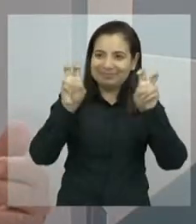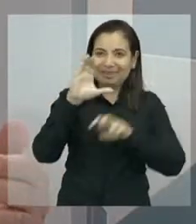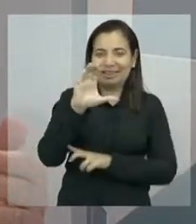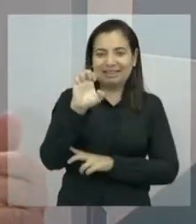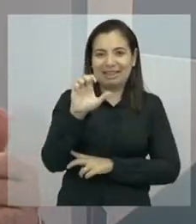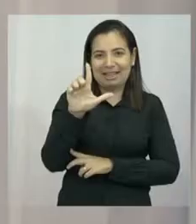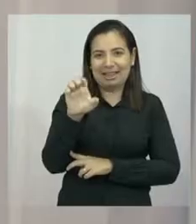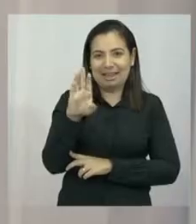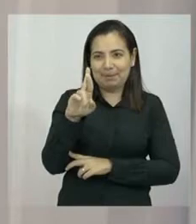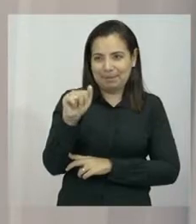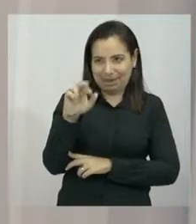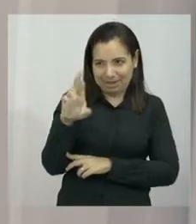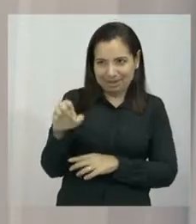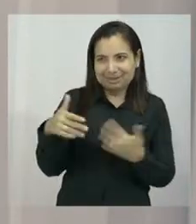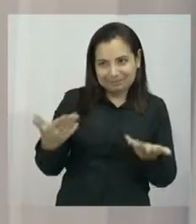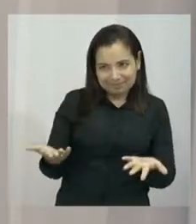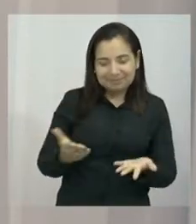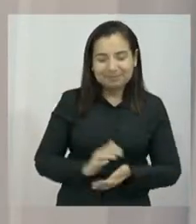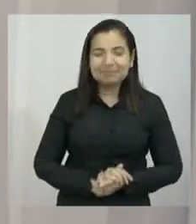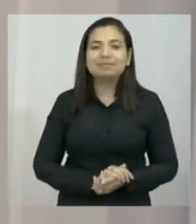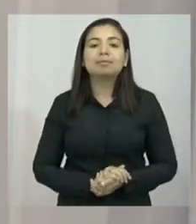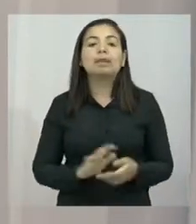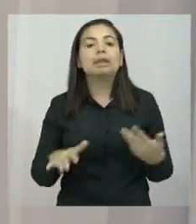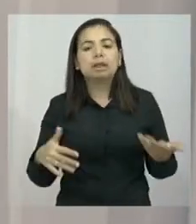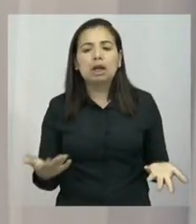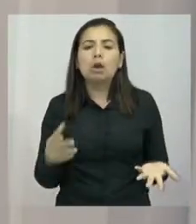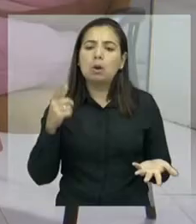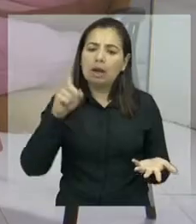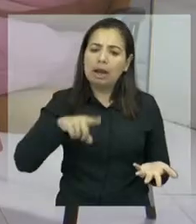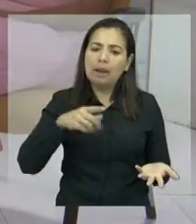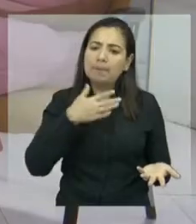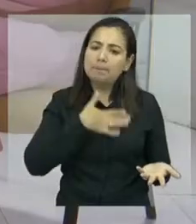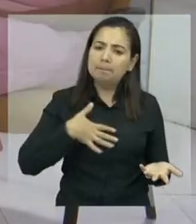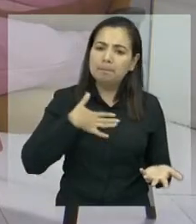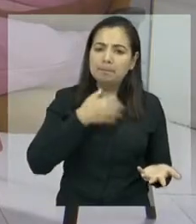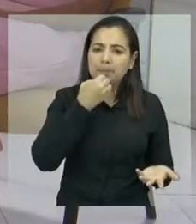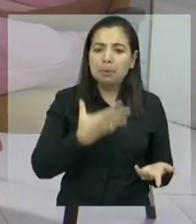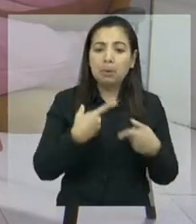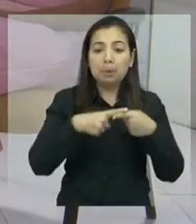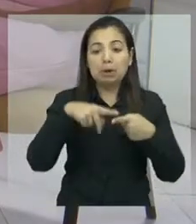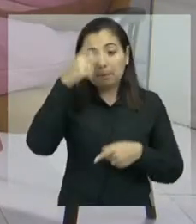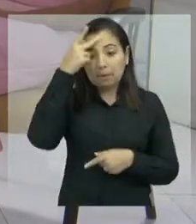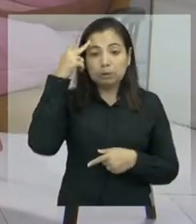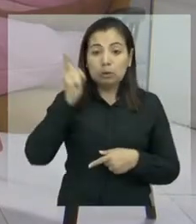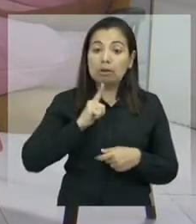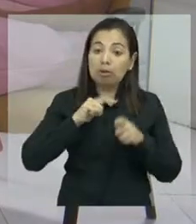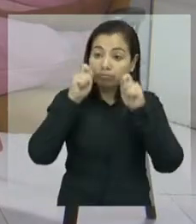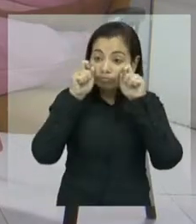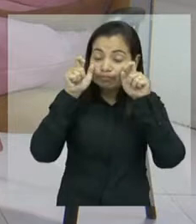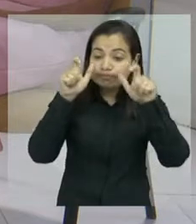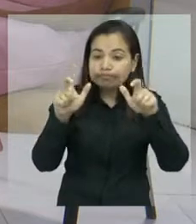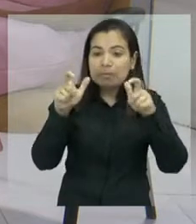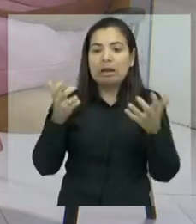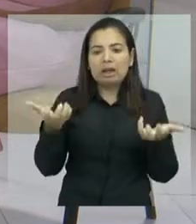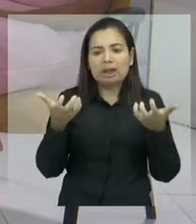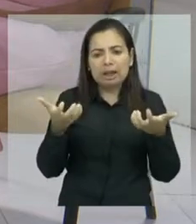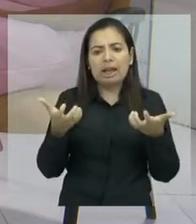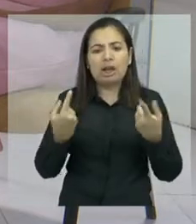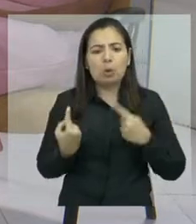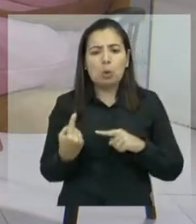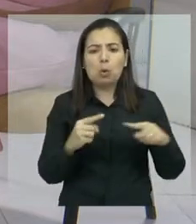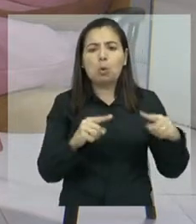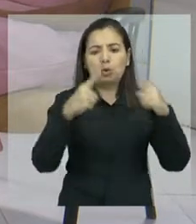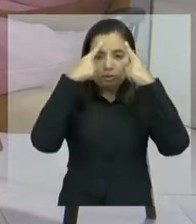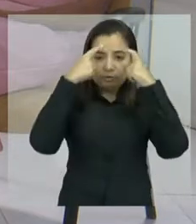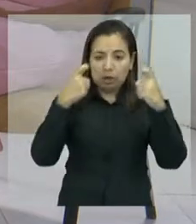louvável, assim, que pessoas da comunidade se interessem, né, em isso, prol da luta contra drogas, contra a